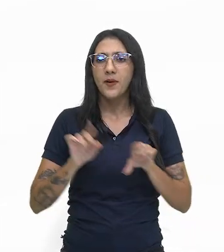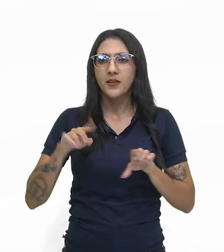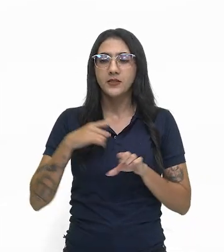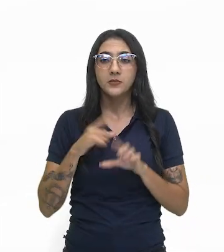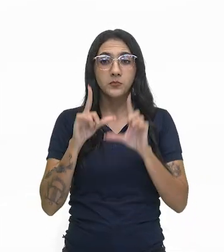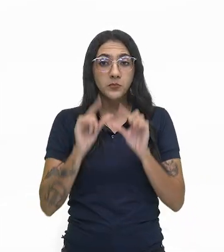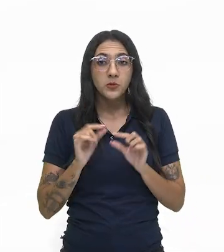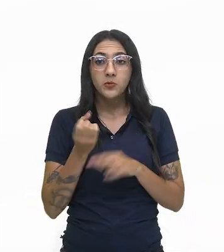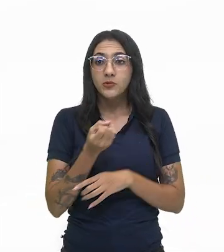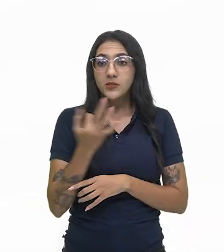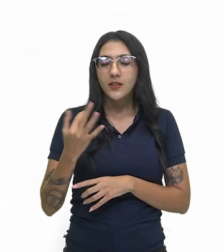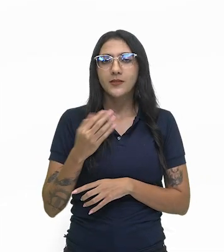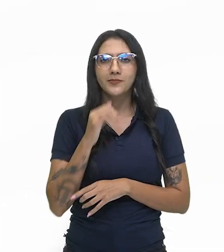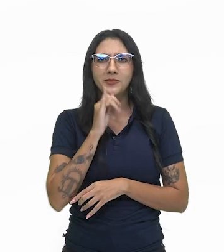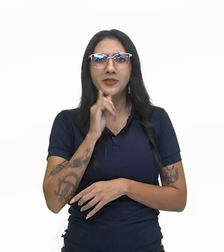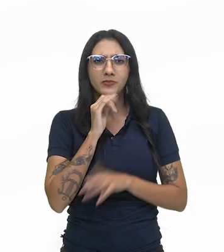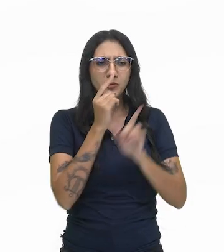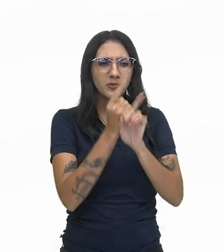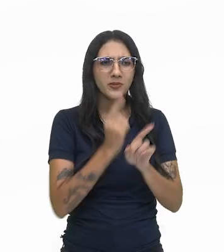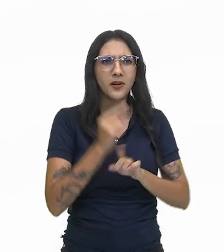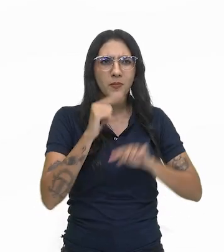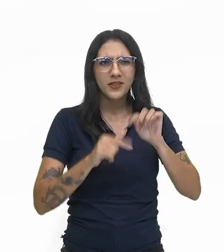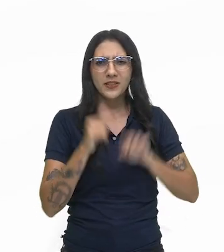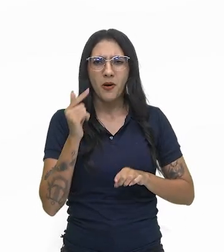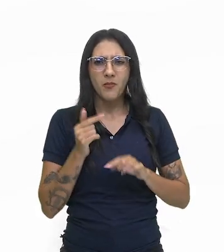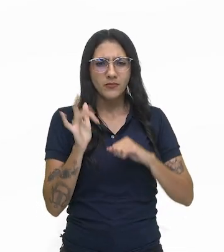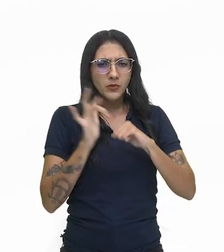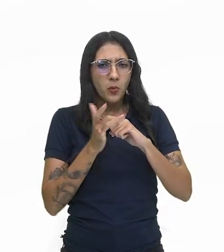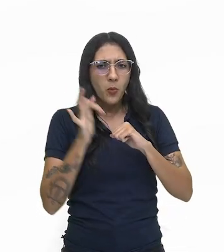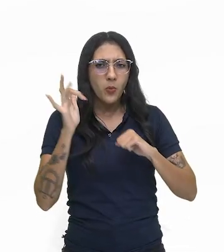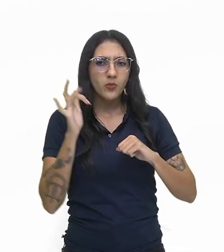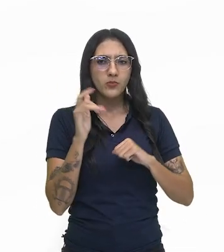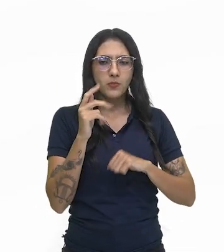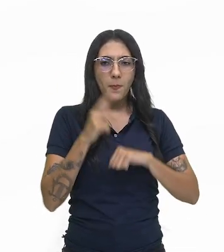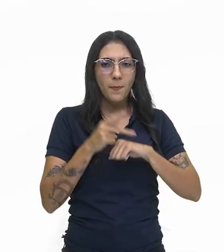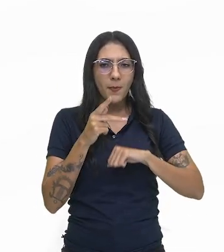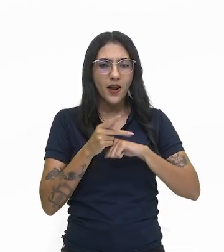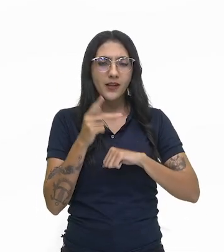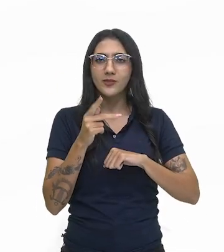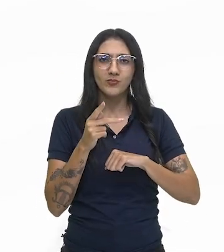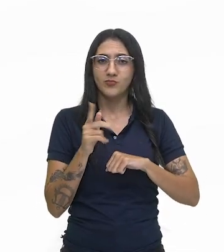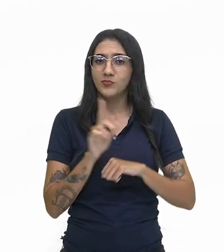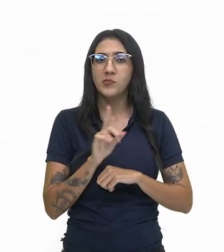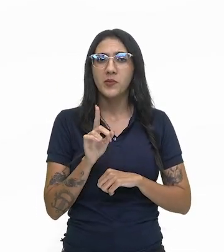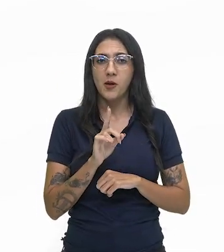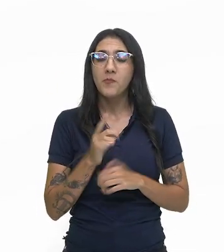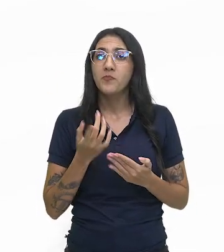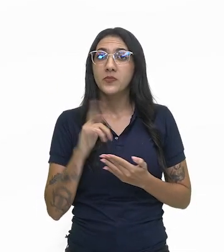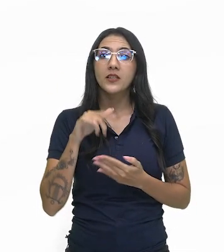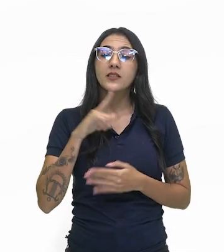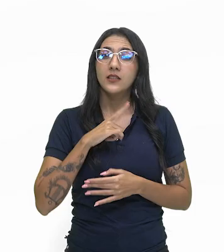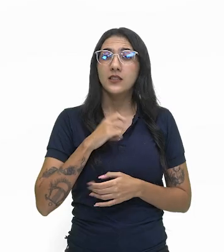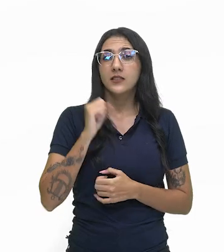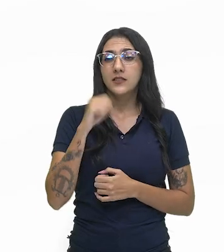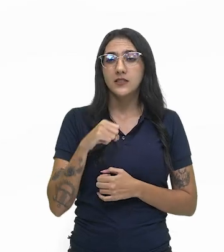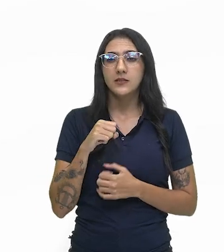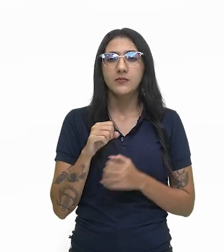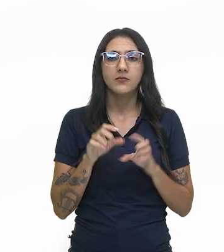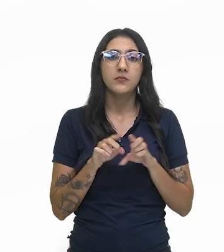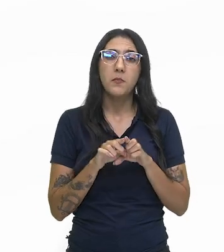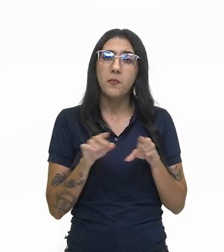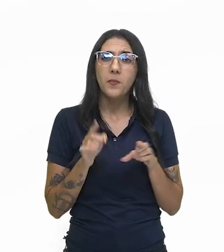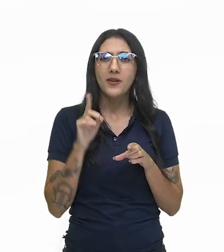que vocês vão encontrar ouro e prata dentro lá na composição, né, desses eletrônicos. Eles existem, mas